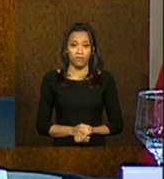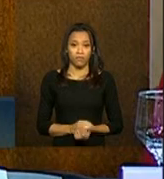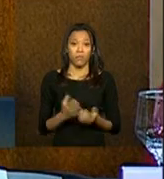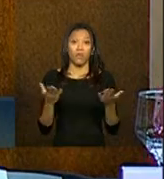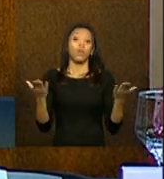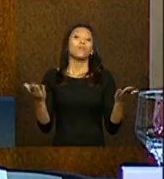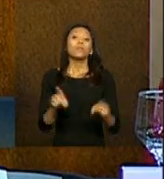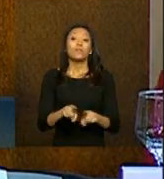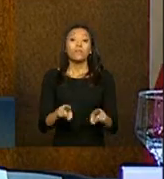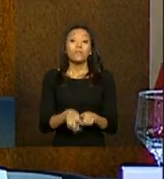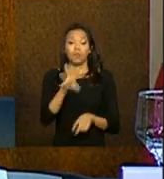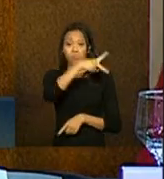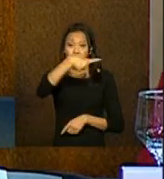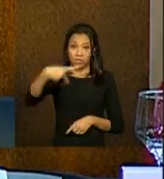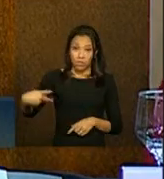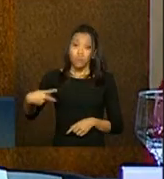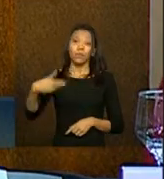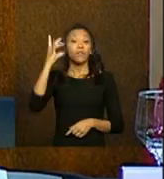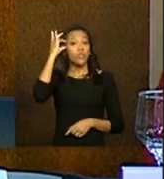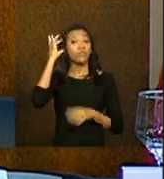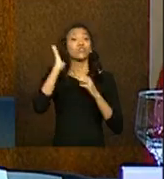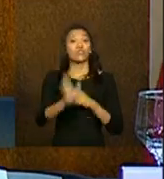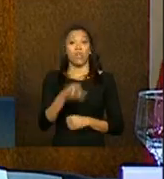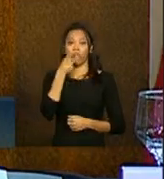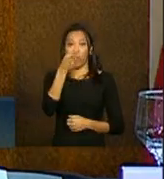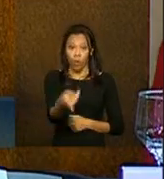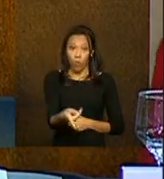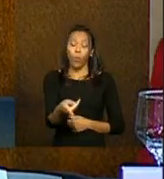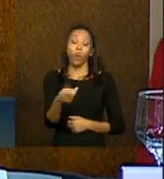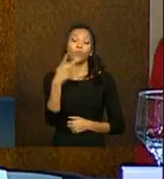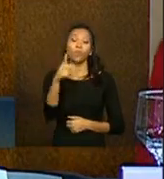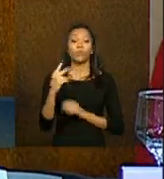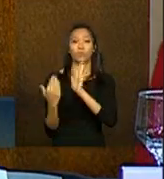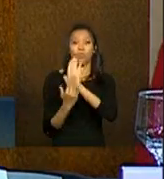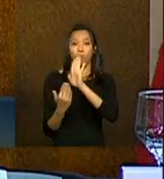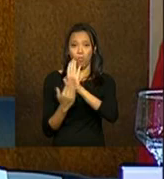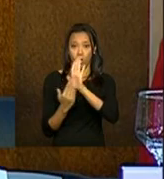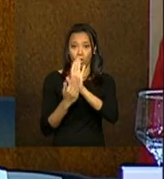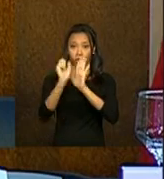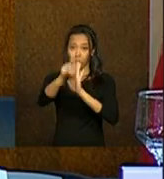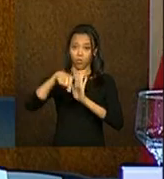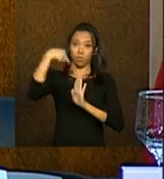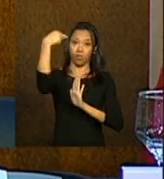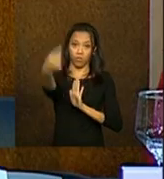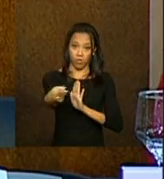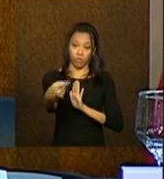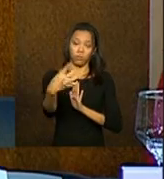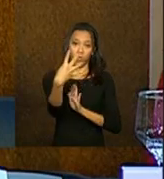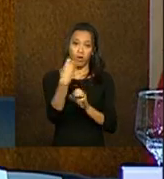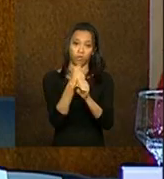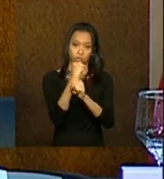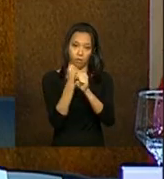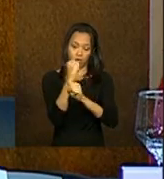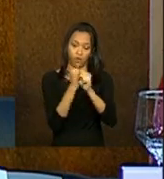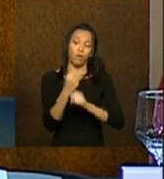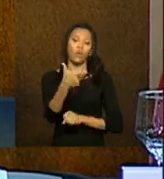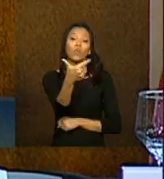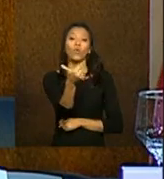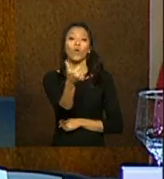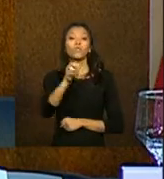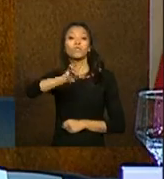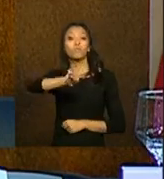presidenta Dilma já confirmou isso, né, nas suas propostas para o próximo mandato, mais 12